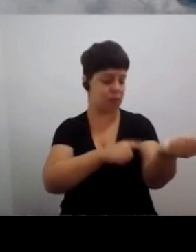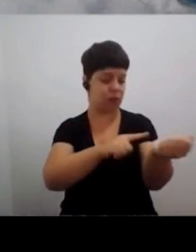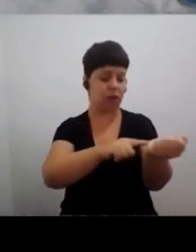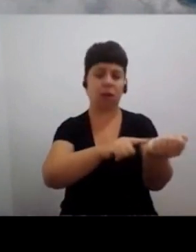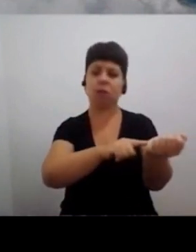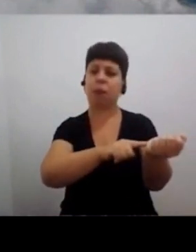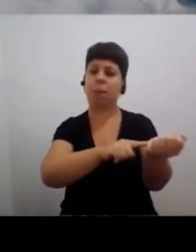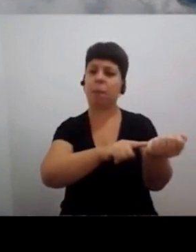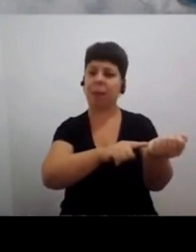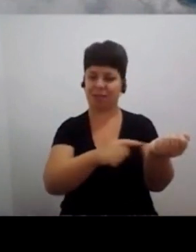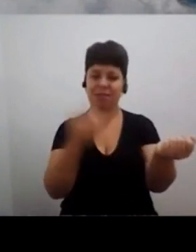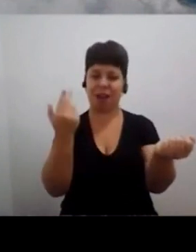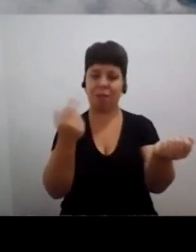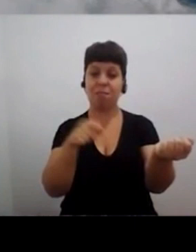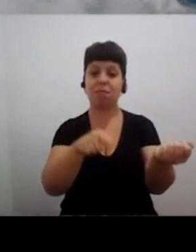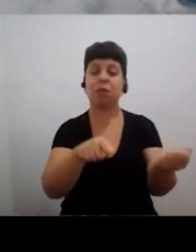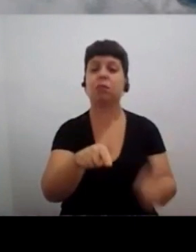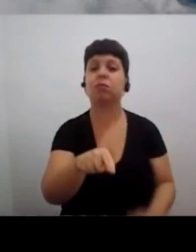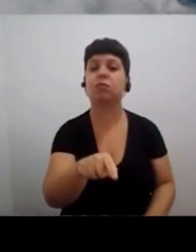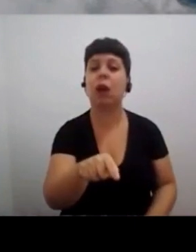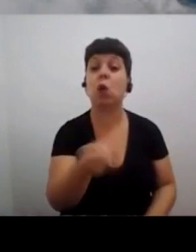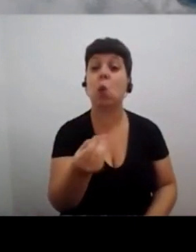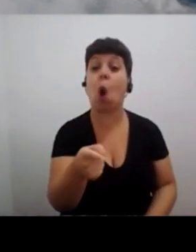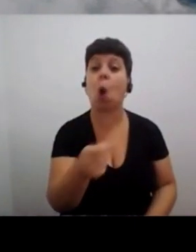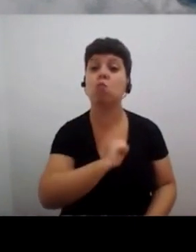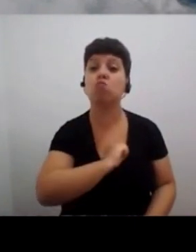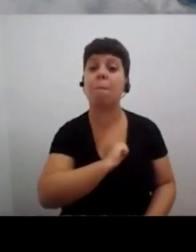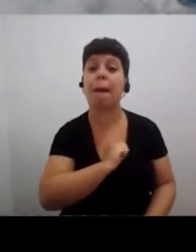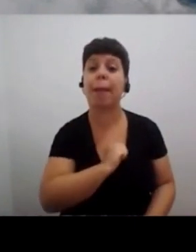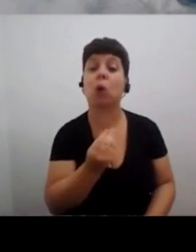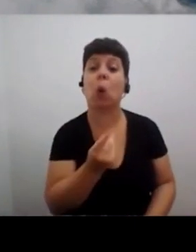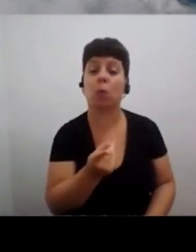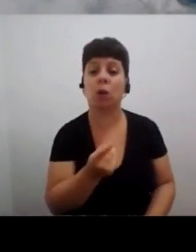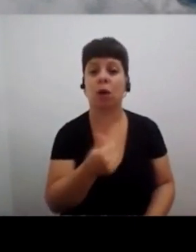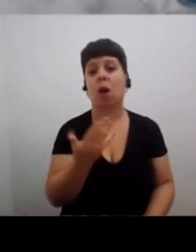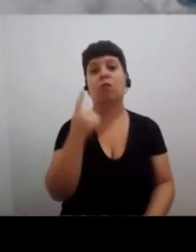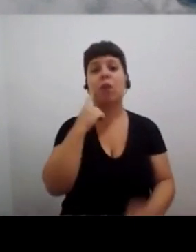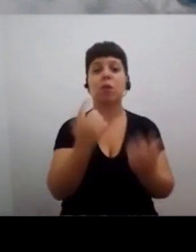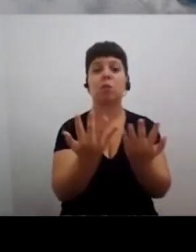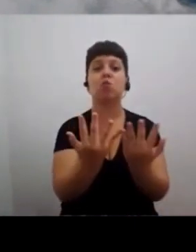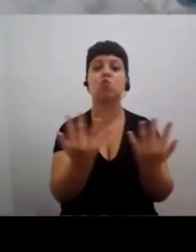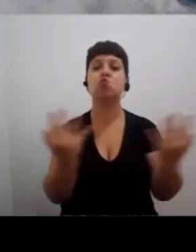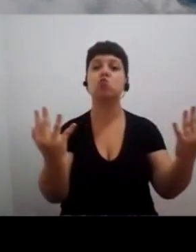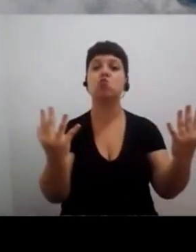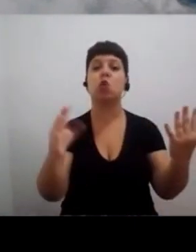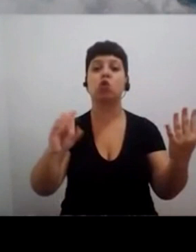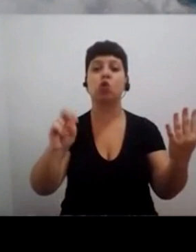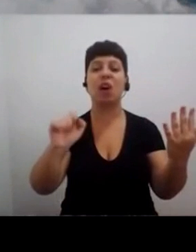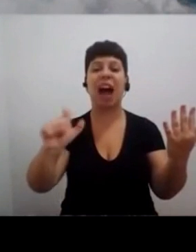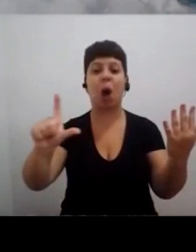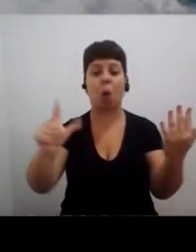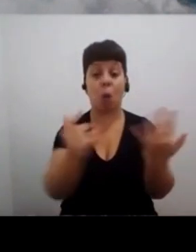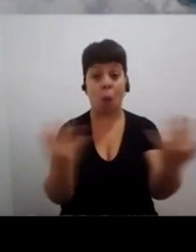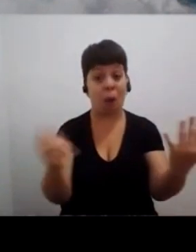Oceano ela pega o sofrimento Ela escuta a dor daqueles seres que estão ali sendo destruídos como por exemplo os corais né que